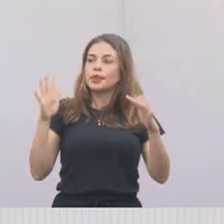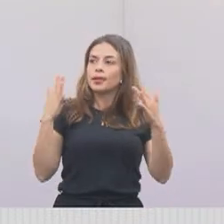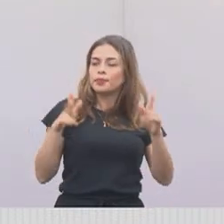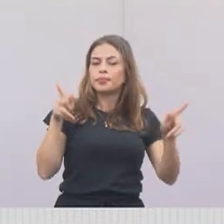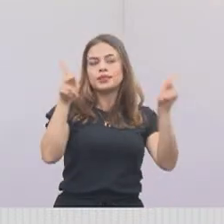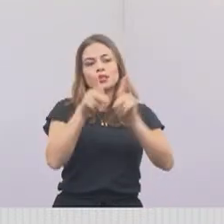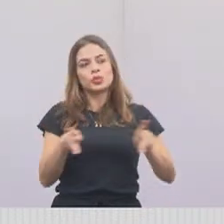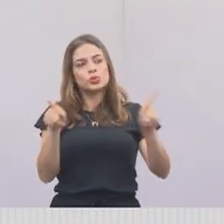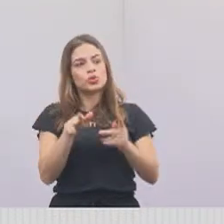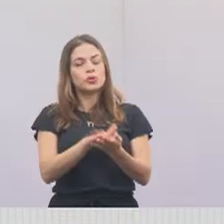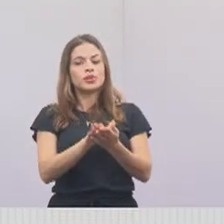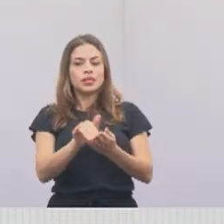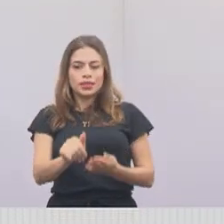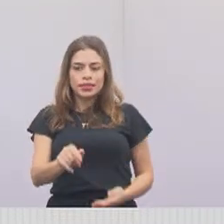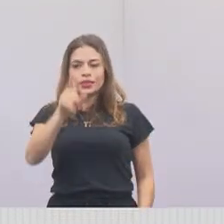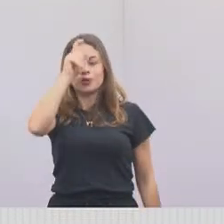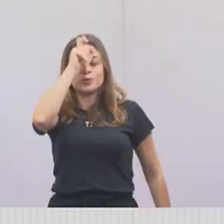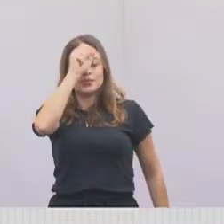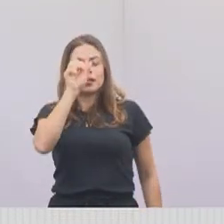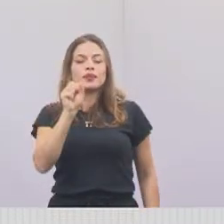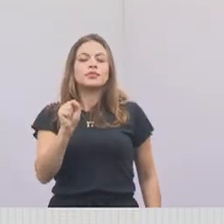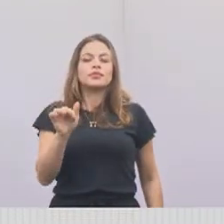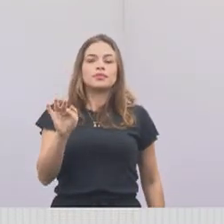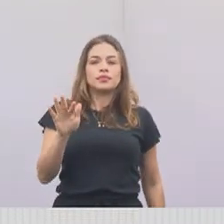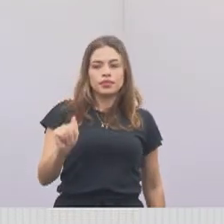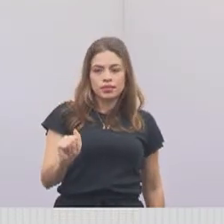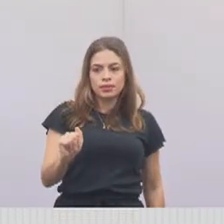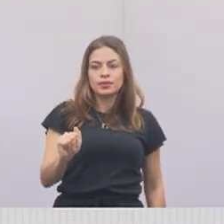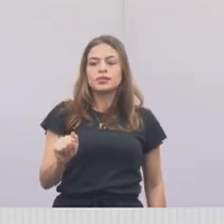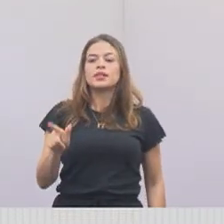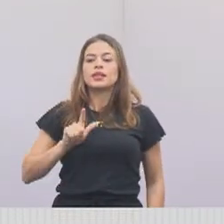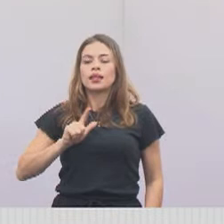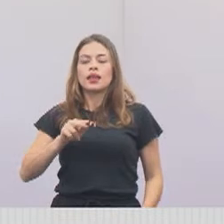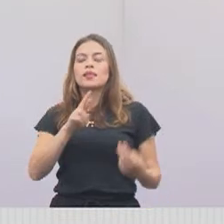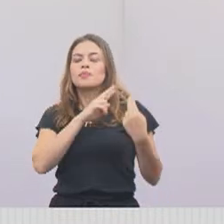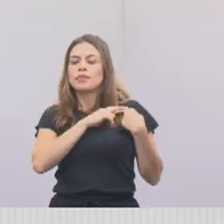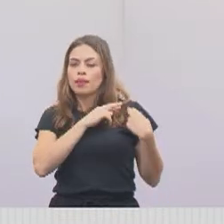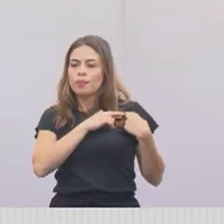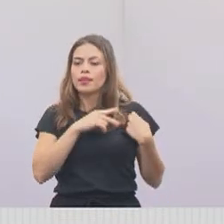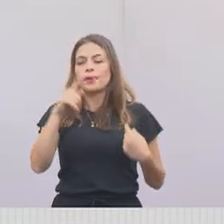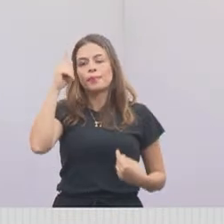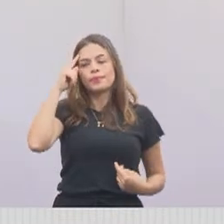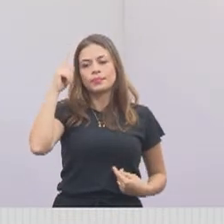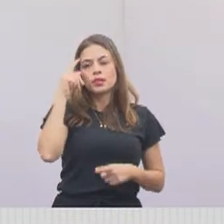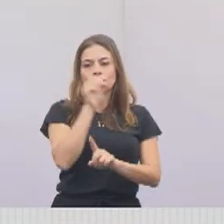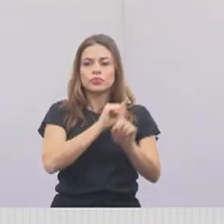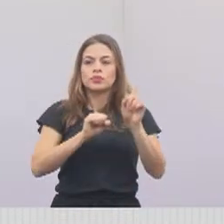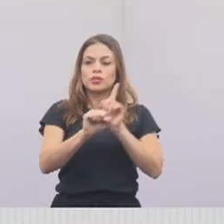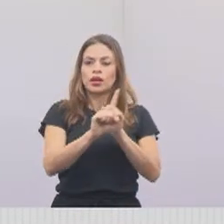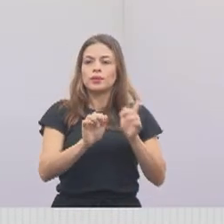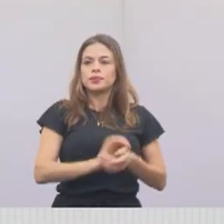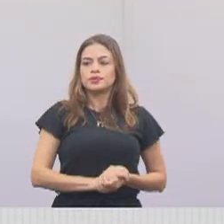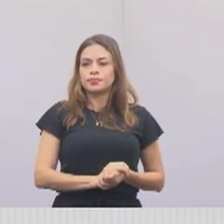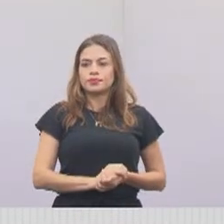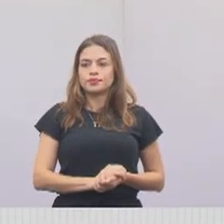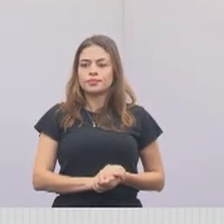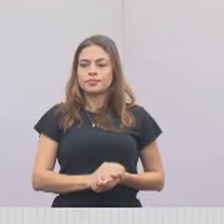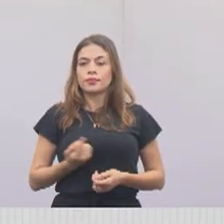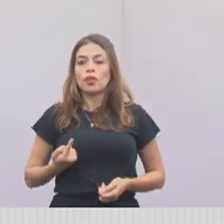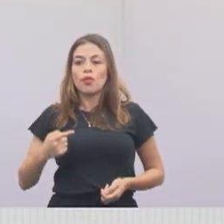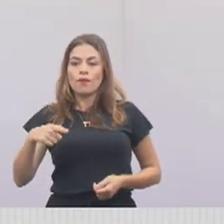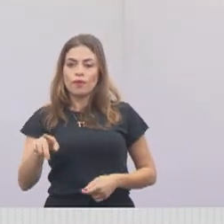acessibilidade e pensar na responsabilidade social. Próximo. Estive também no, na